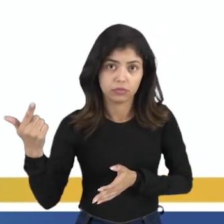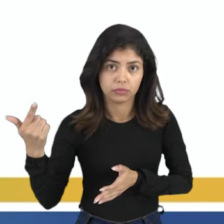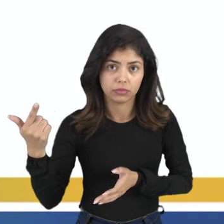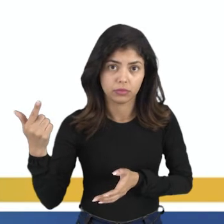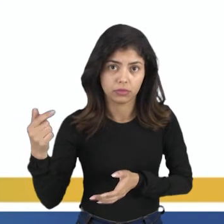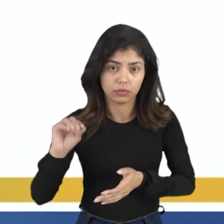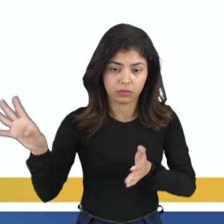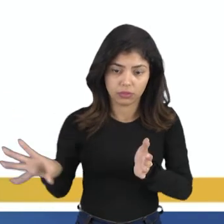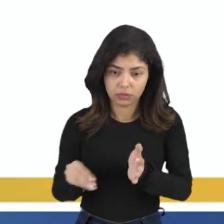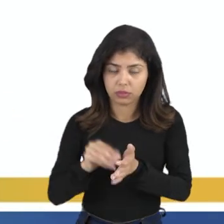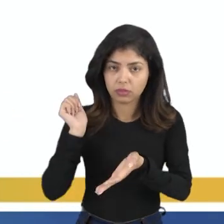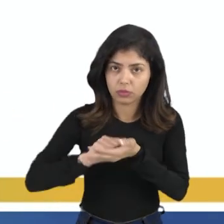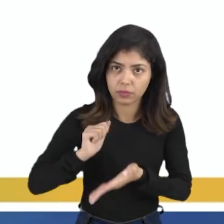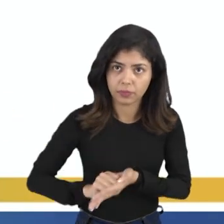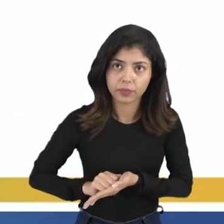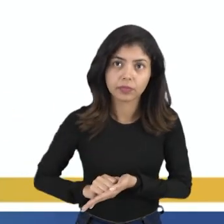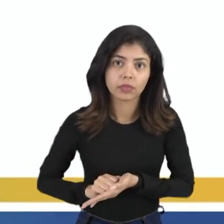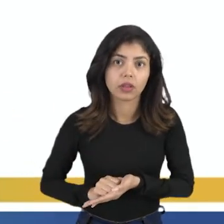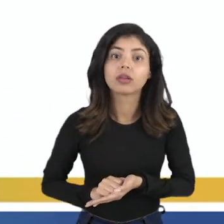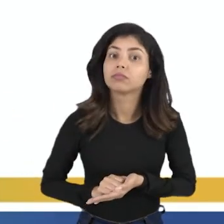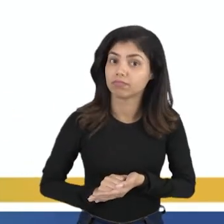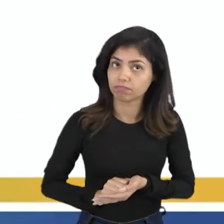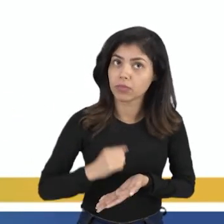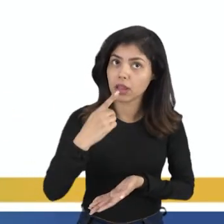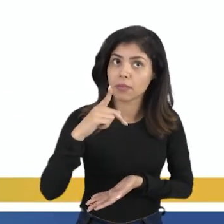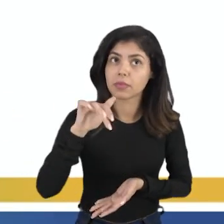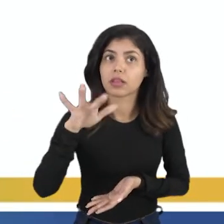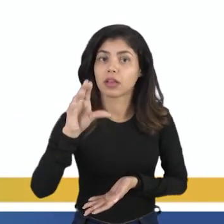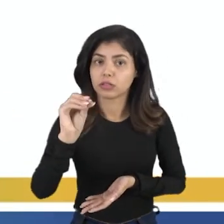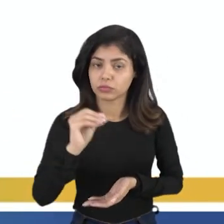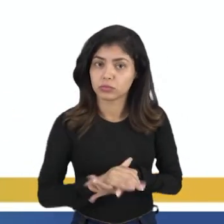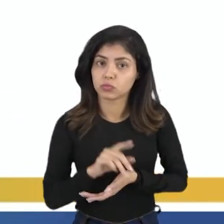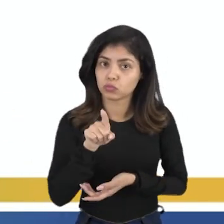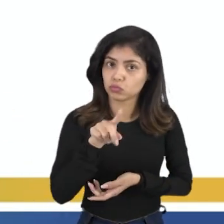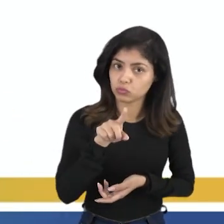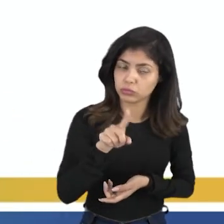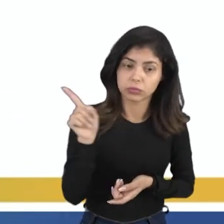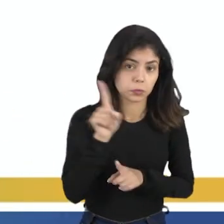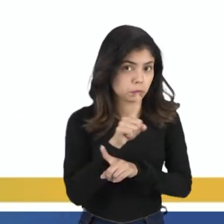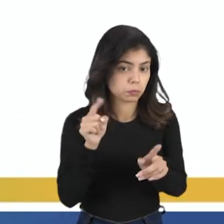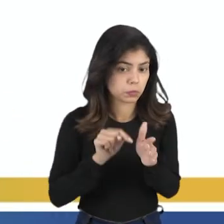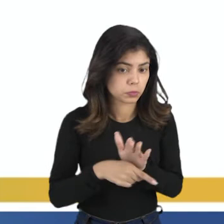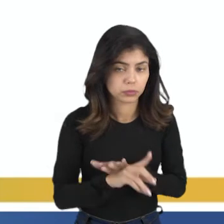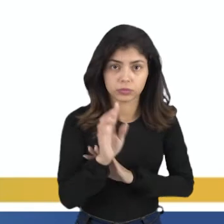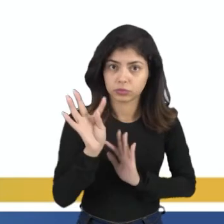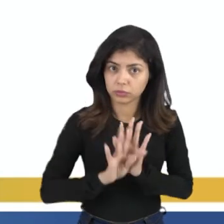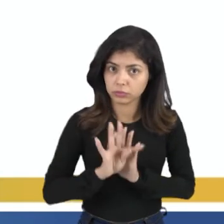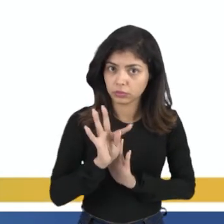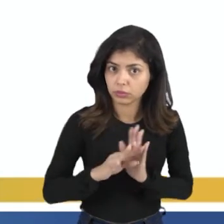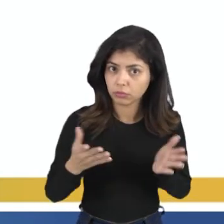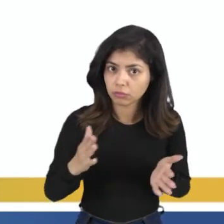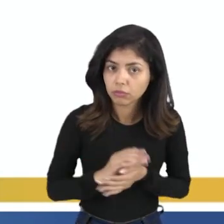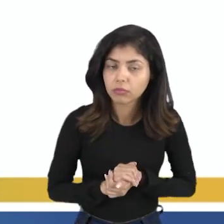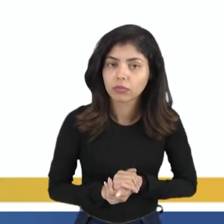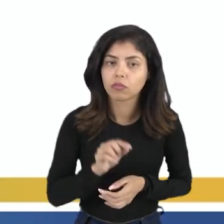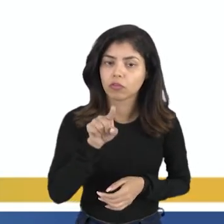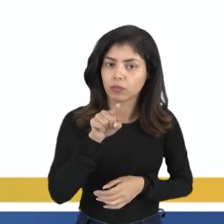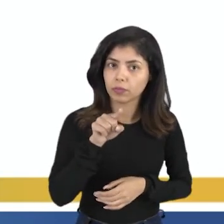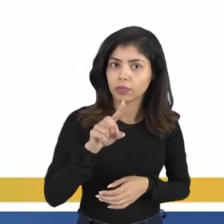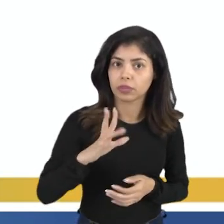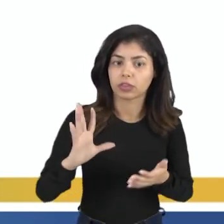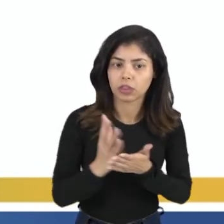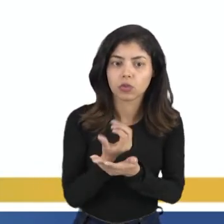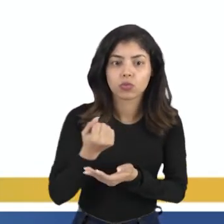e colocou no seu texto, isso é plágio. Você não está utilizando intertextualidade. Por quê? Porque você está